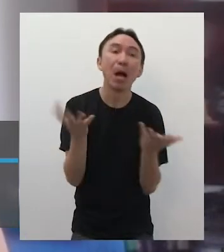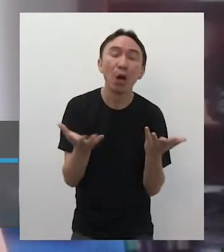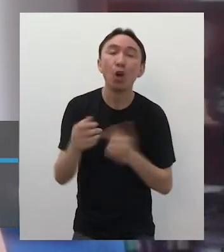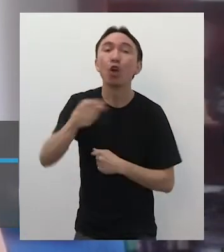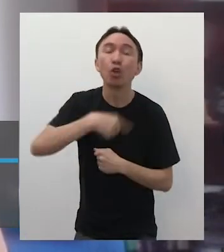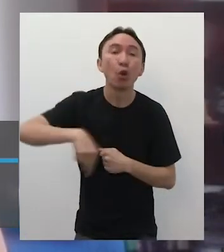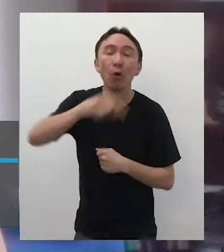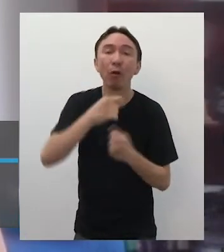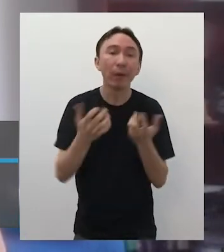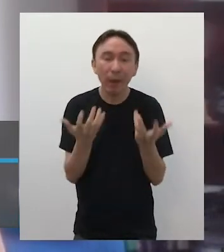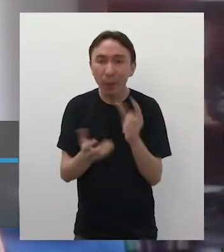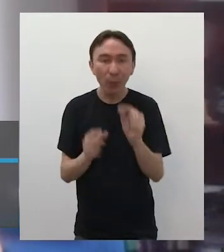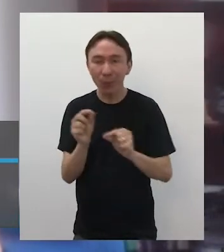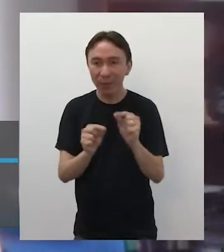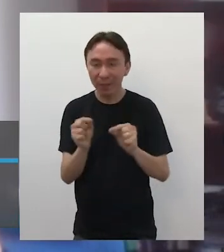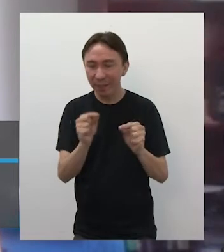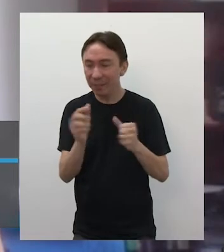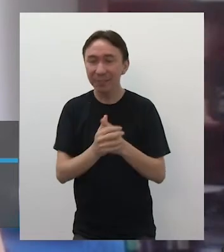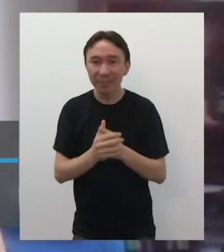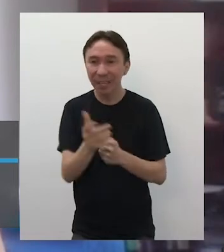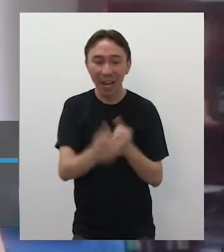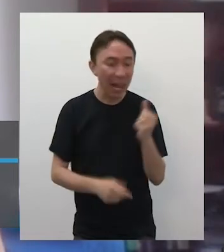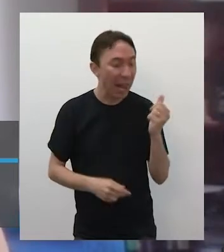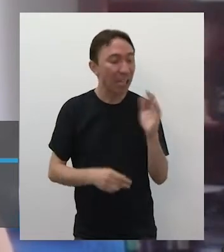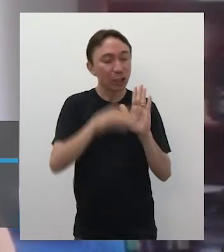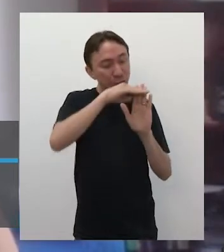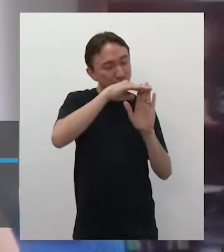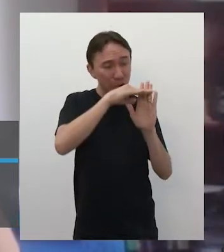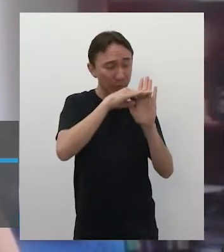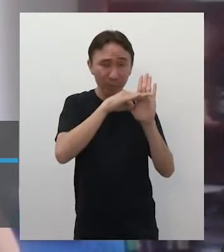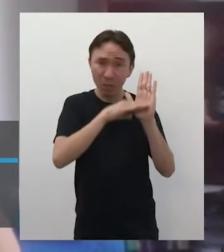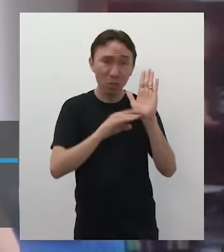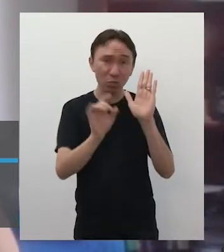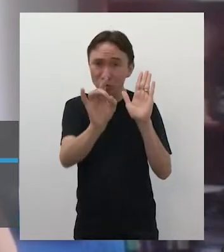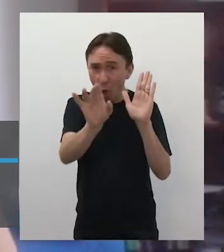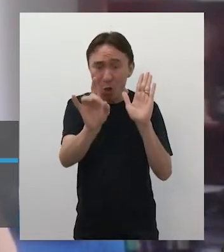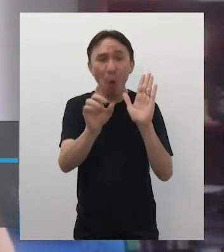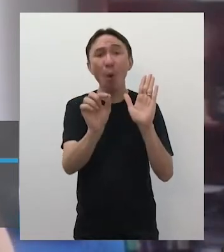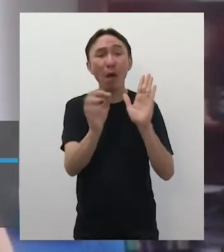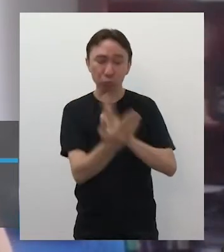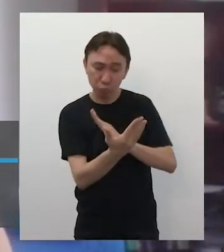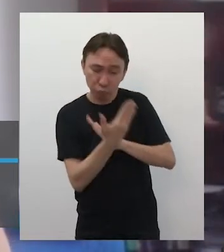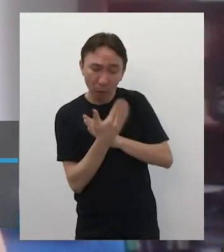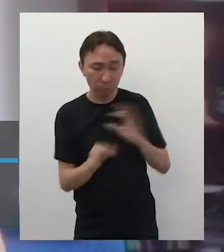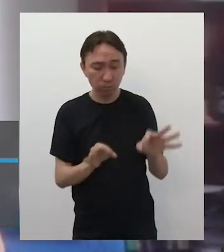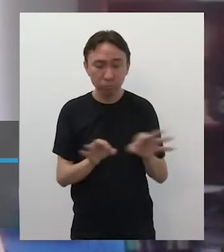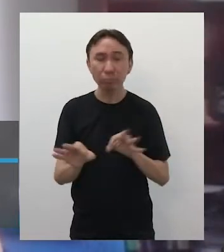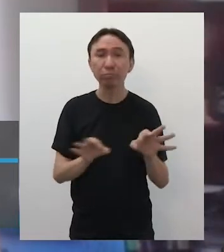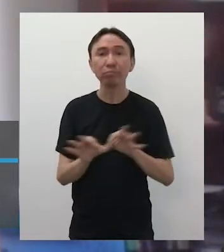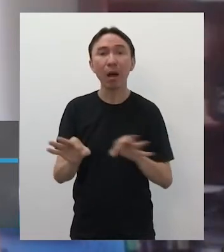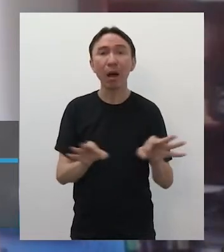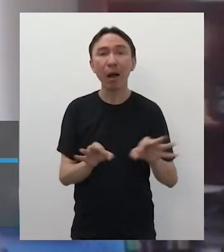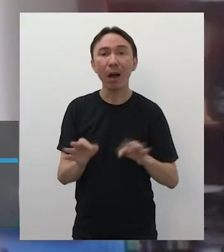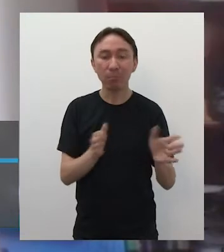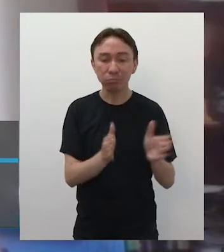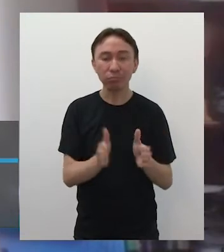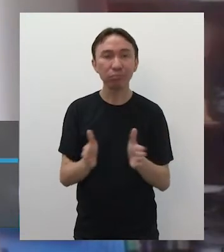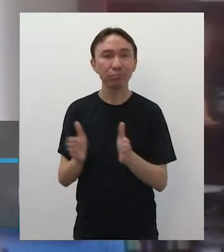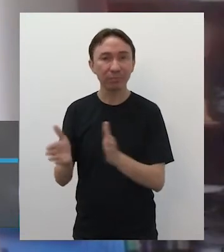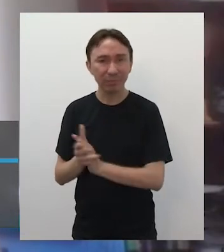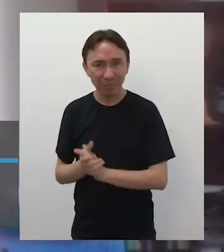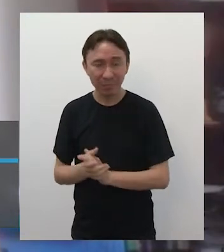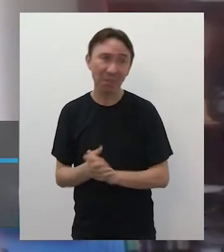as listas. Acho que essa é uma das dicas mais usadas aí quando a gente fala em gestão de tempo,